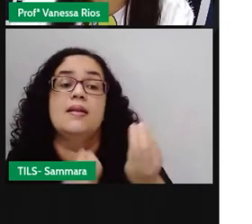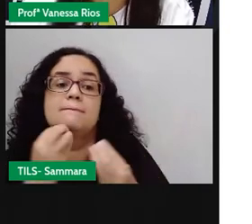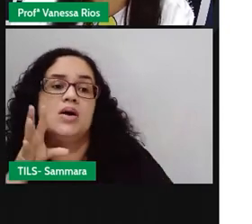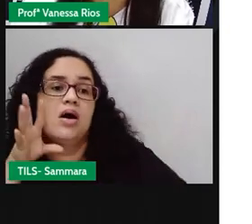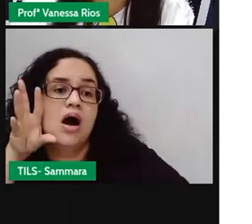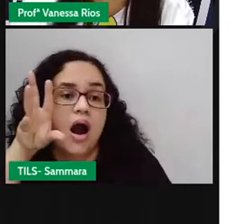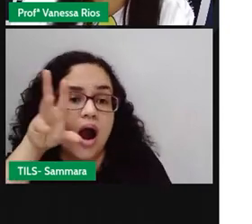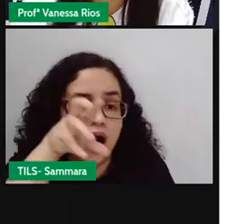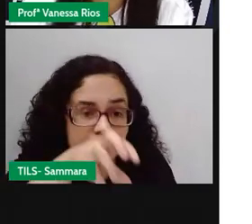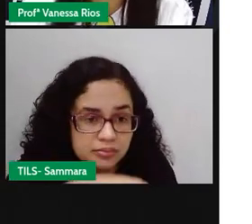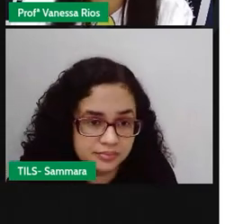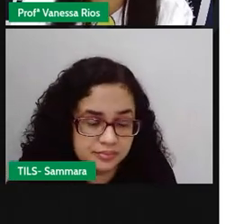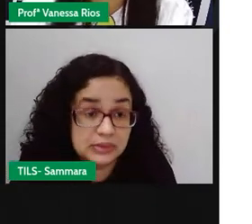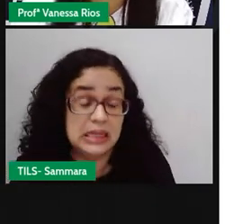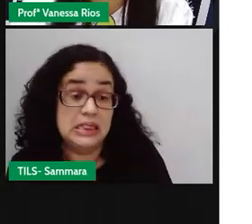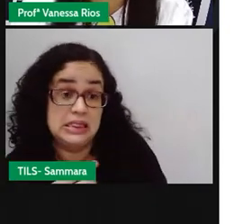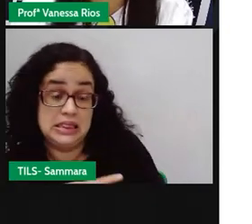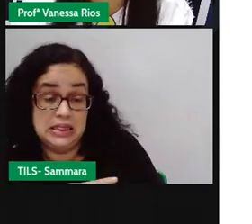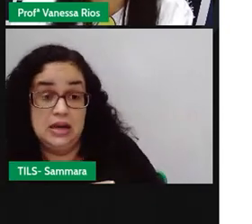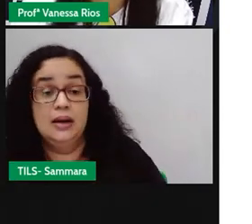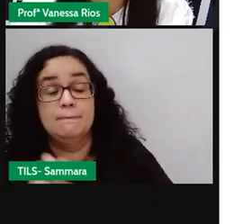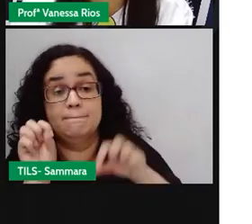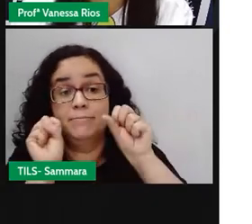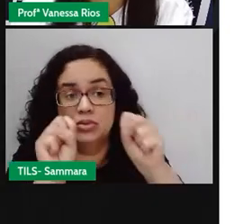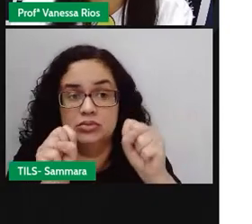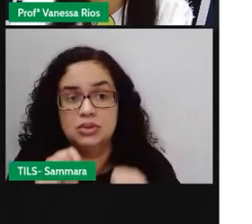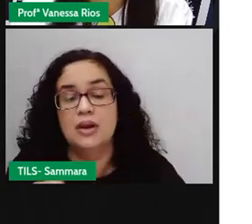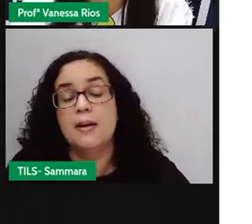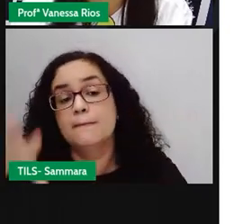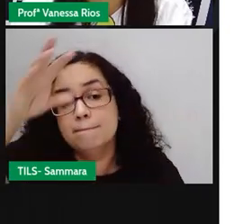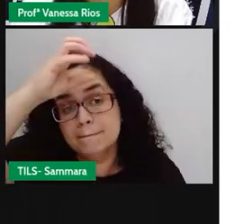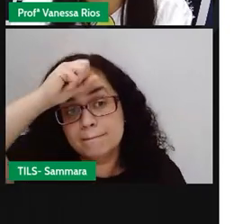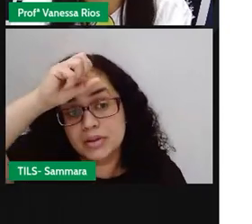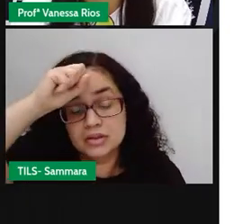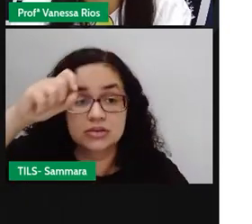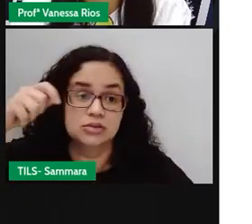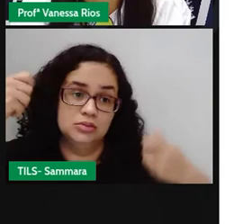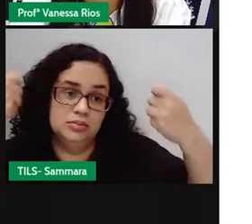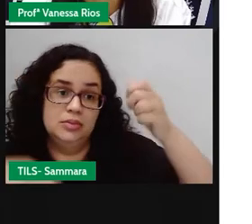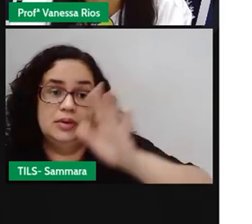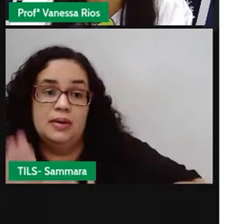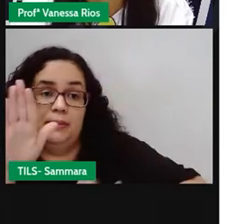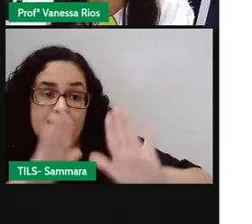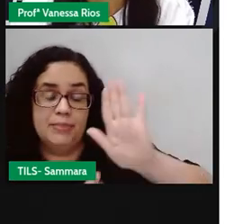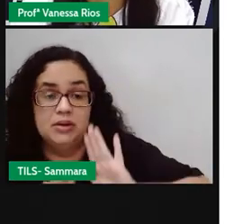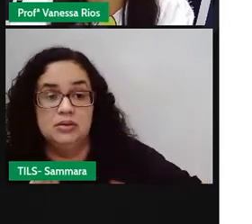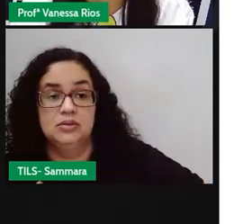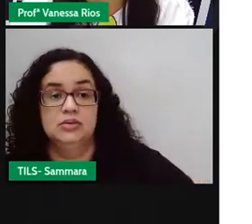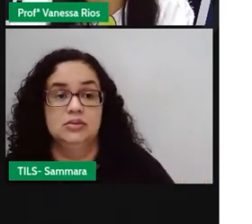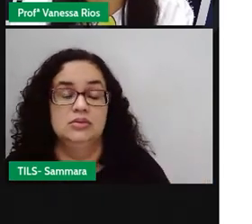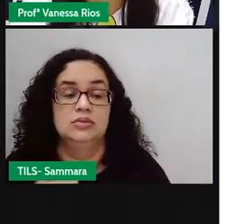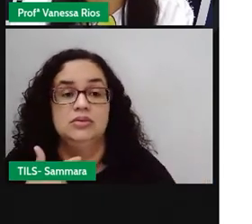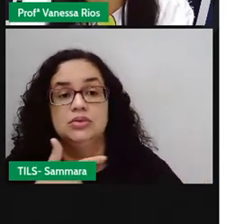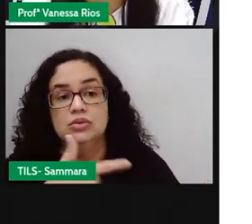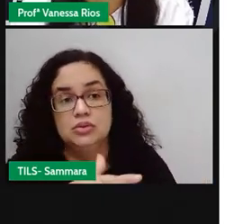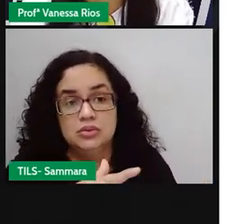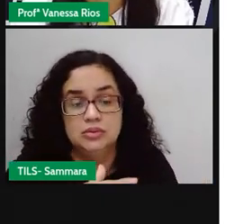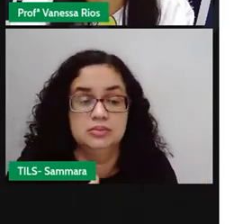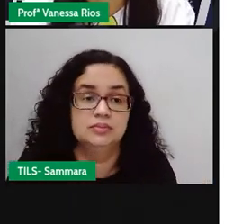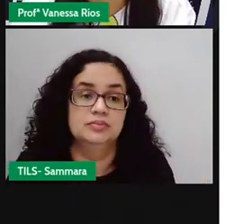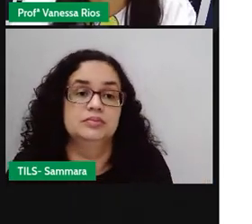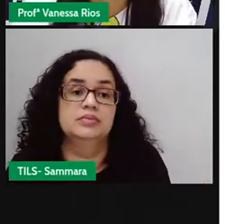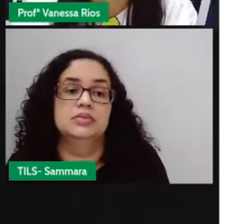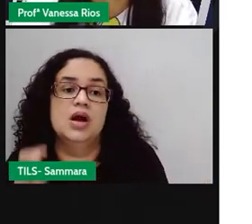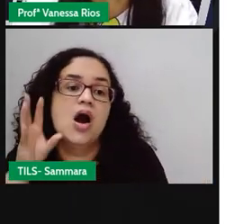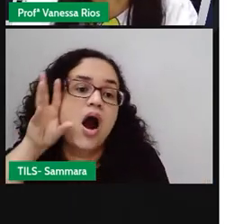foi devorada. Mas existe a possibilidade dela aprender a necessidade de tratar bem os outros